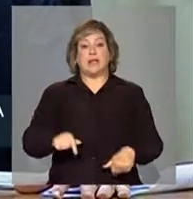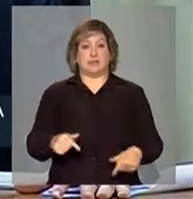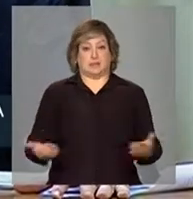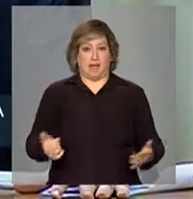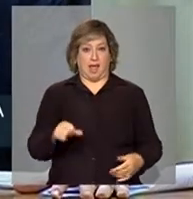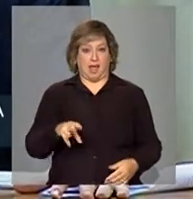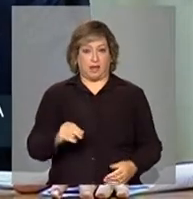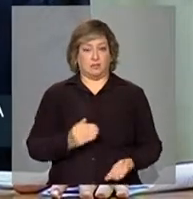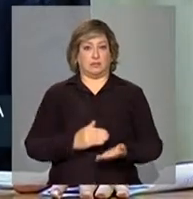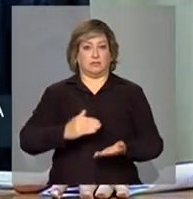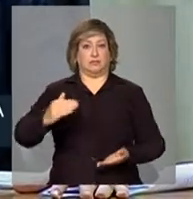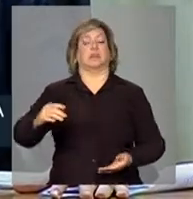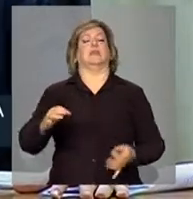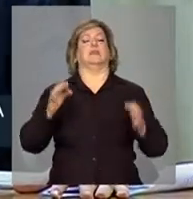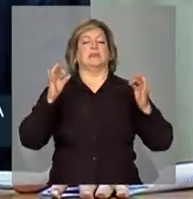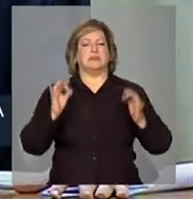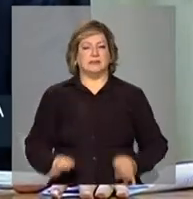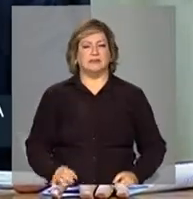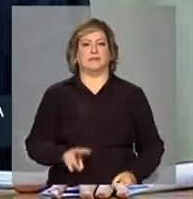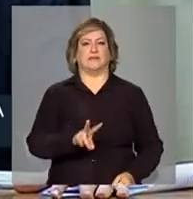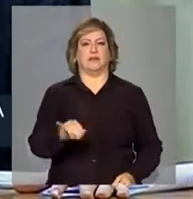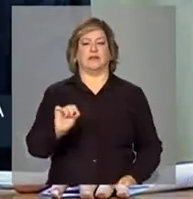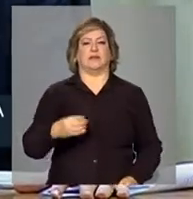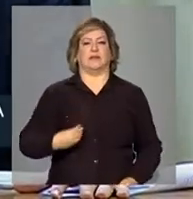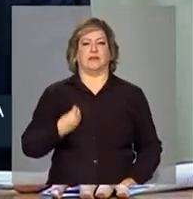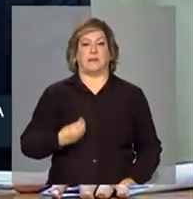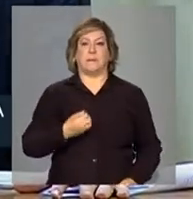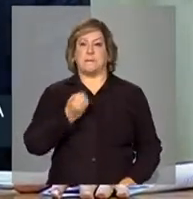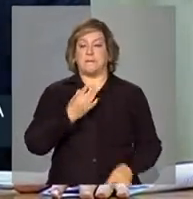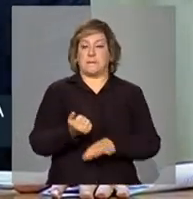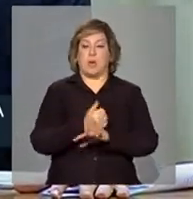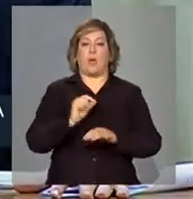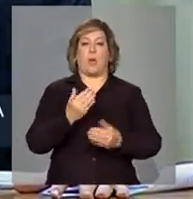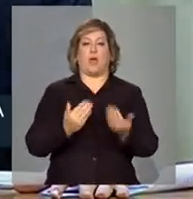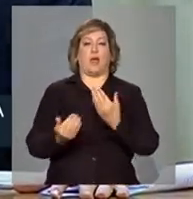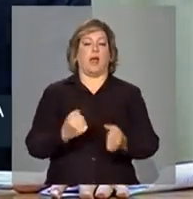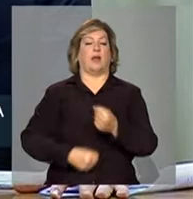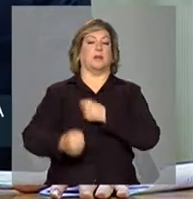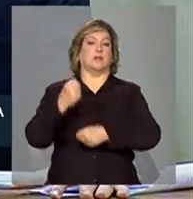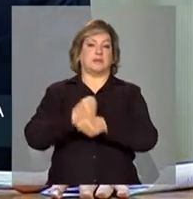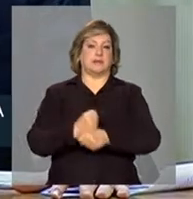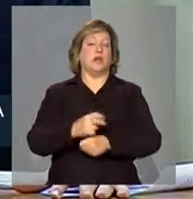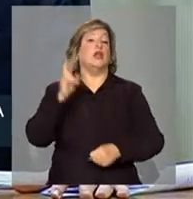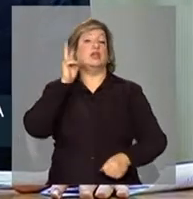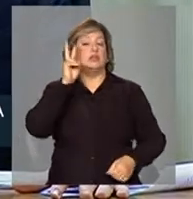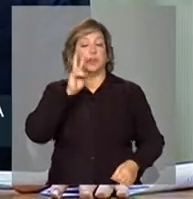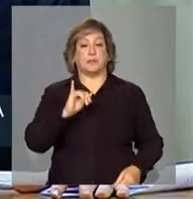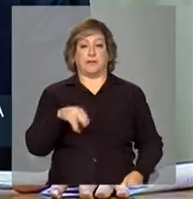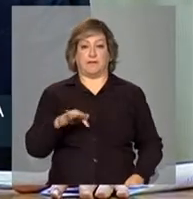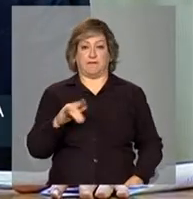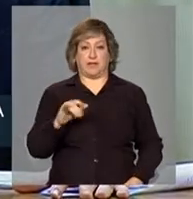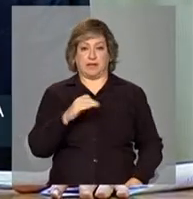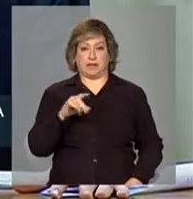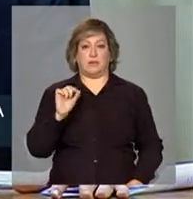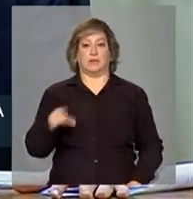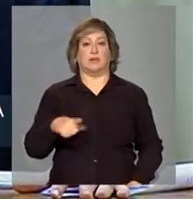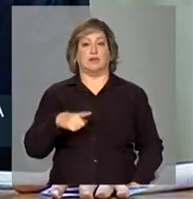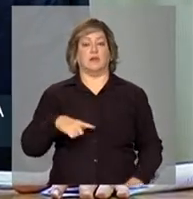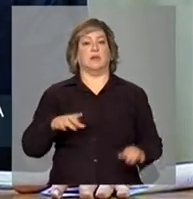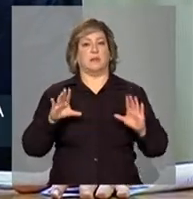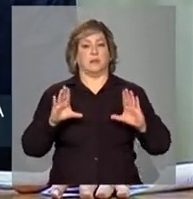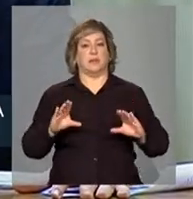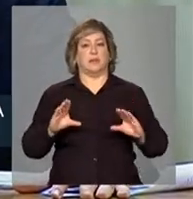certamente será maior do que o ano passado em relação à inflação a inflação está